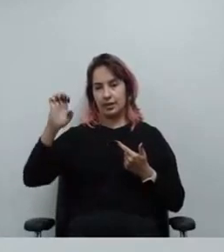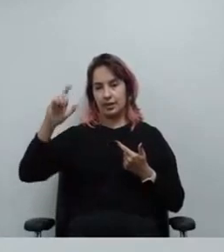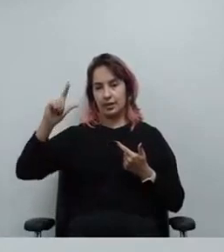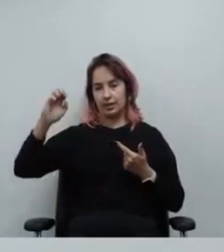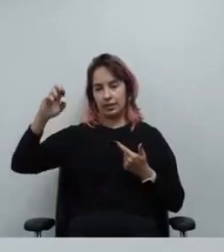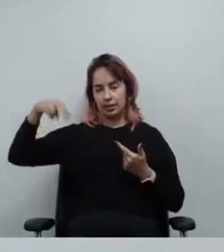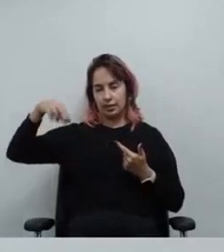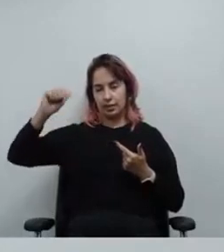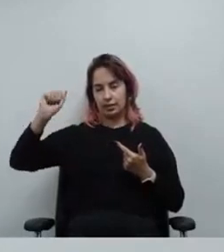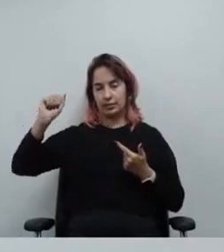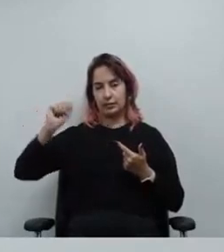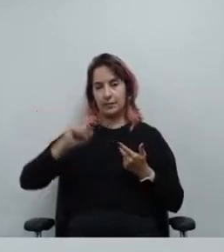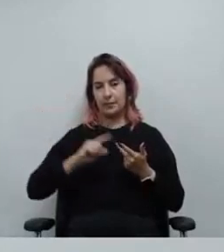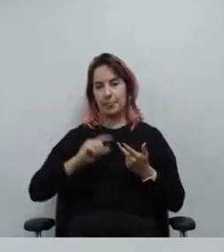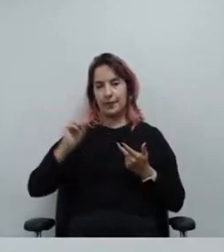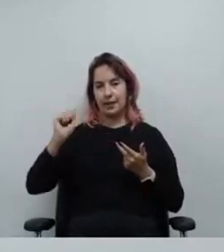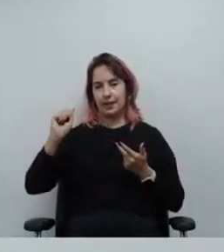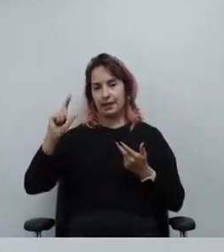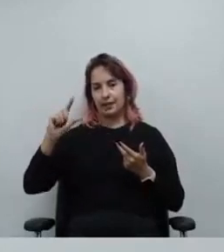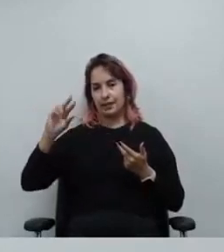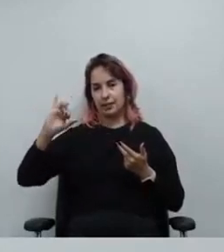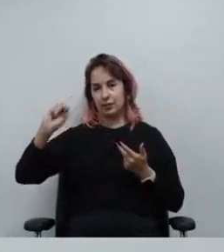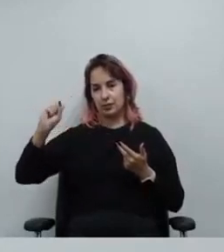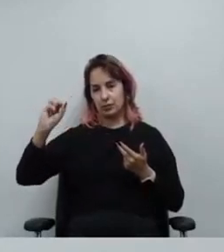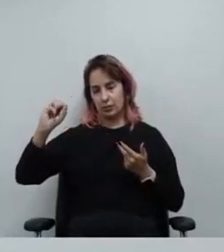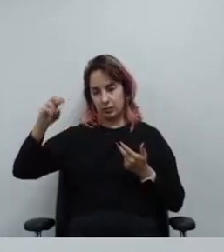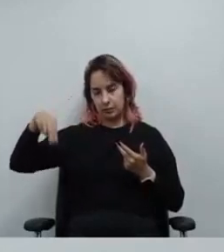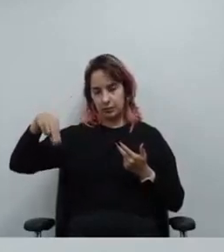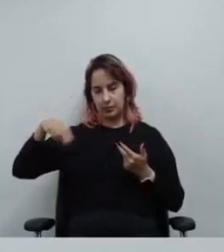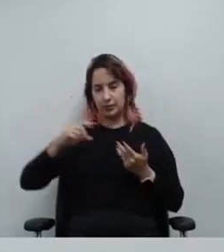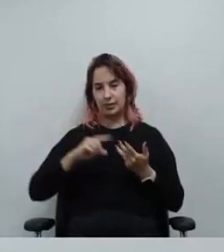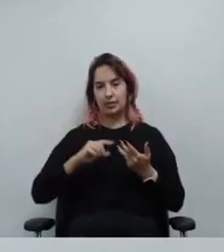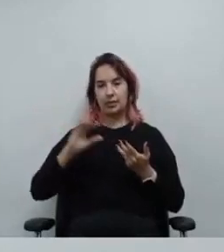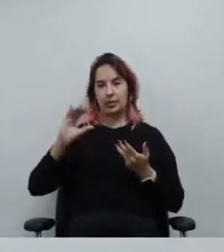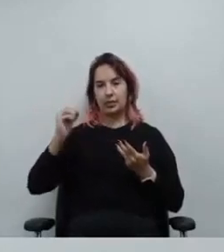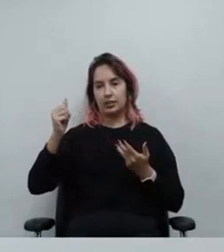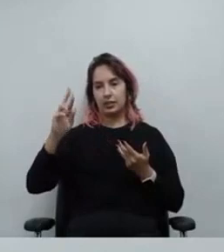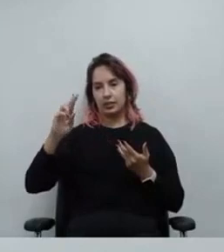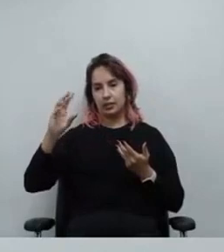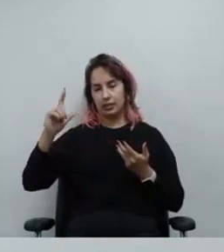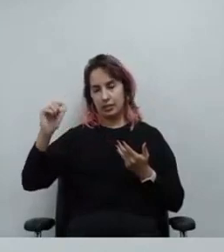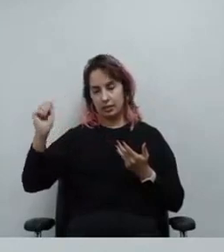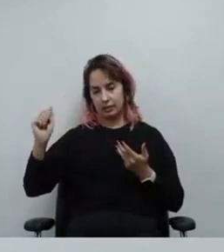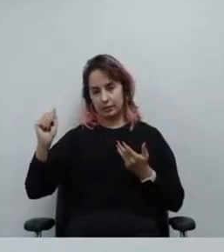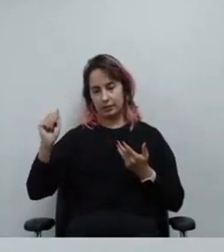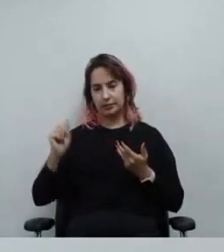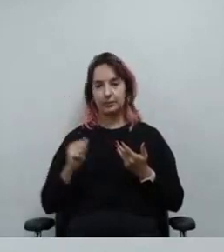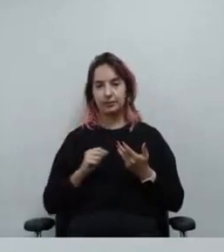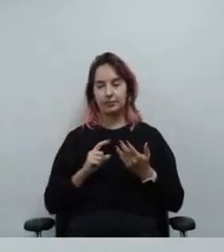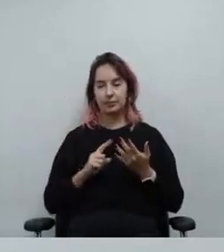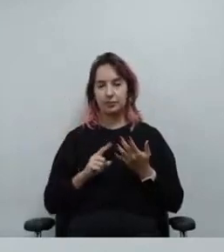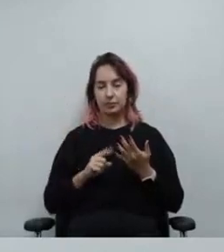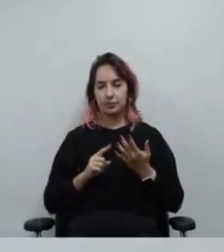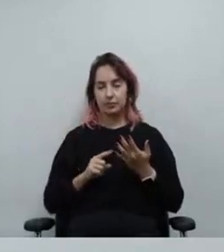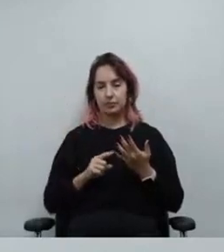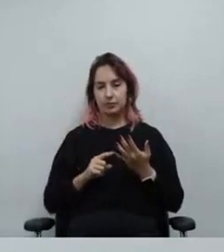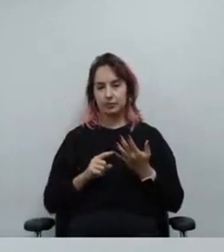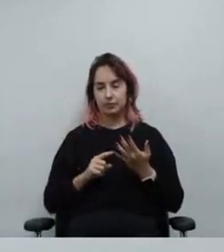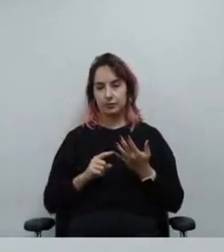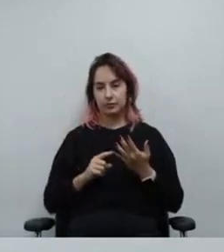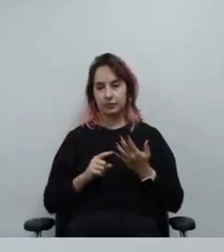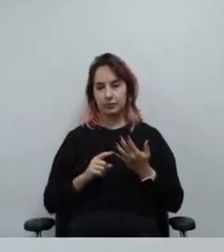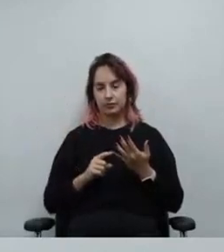Rosal Silva, Alisson dos Santos Silva, Carla Janaína Castro e Rodrigues de França, ou de